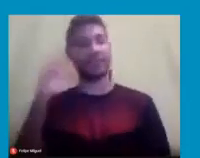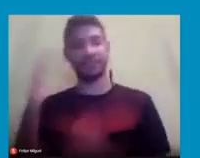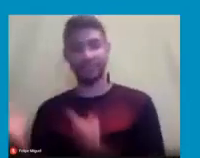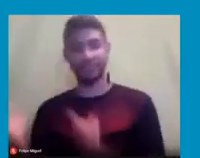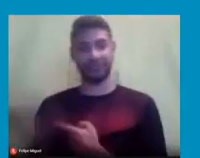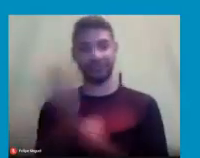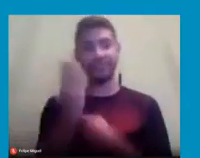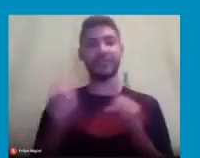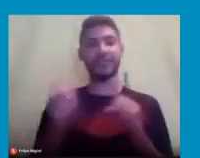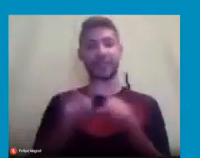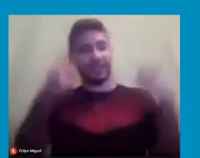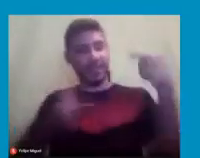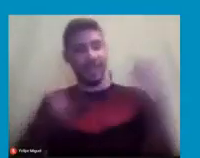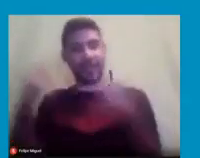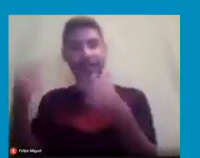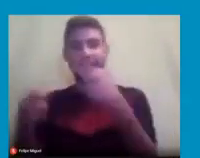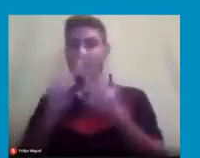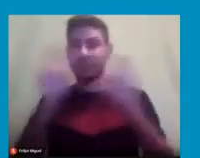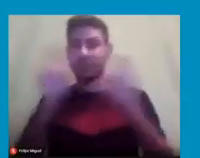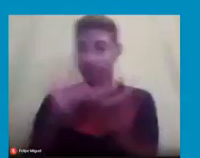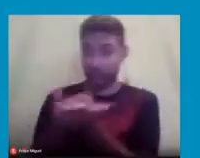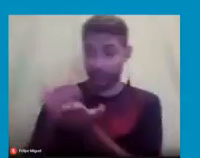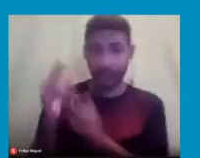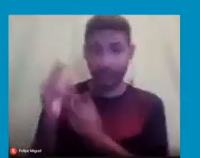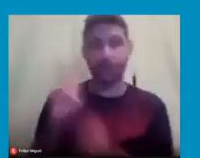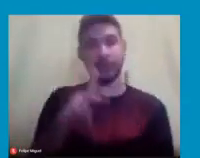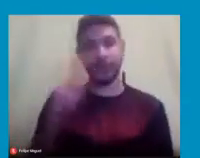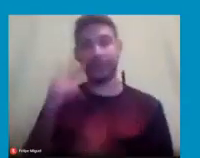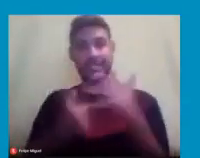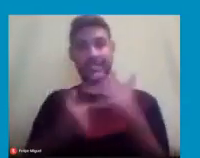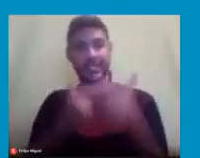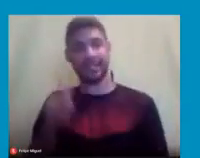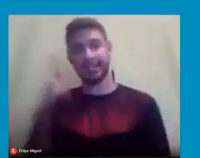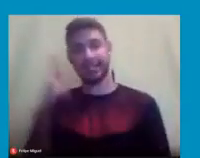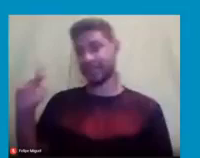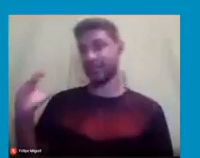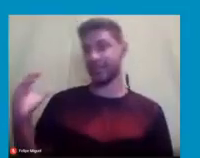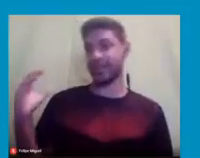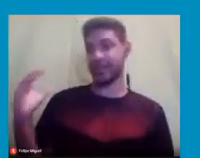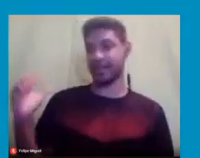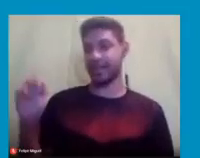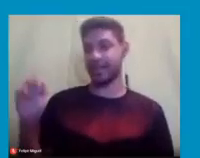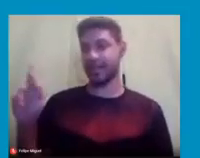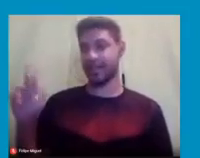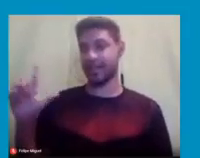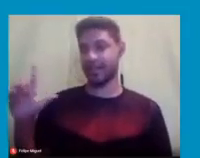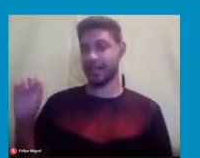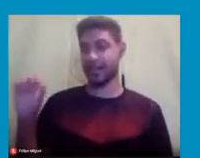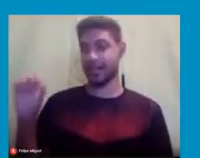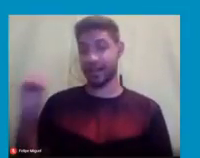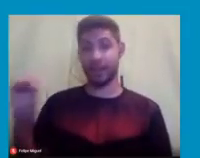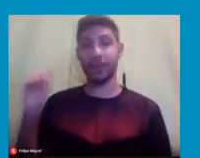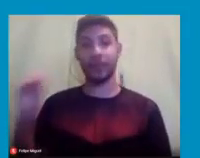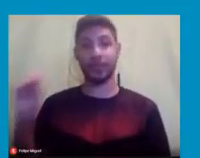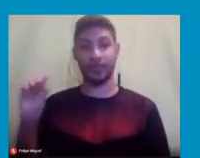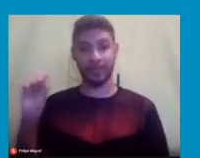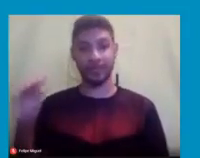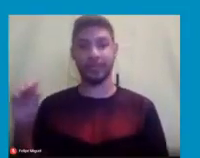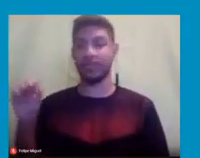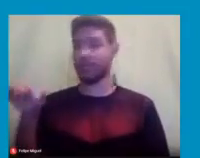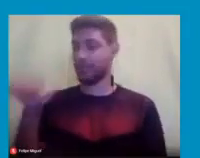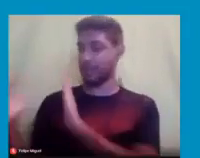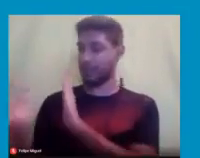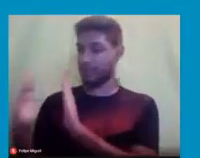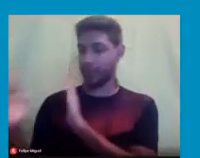com essa discussão que começou com o trabalho lá do Carlos, ainda na República Velha, e que continua ainda hoje a